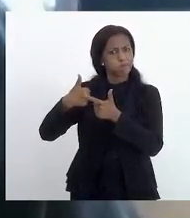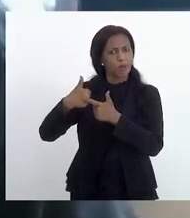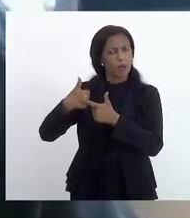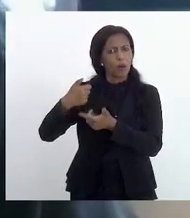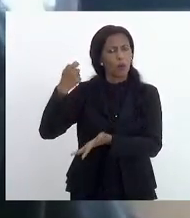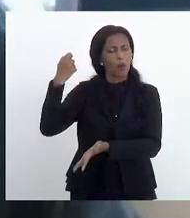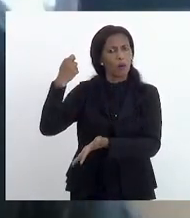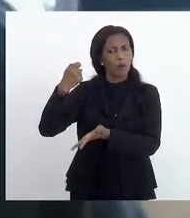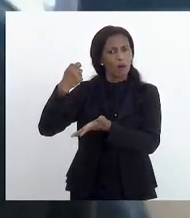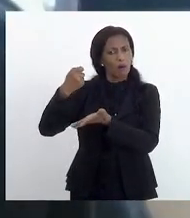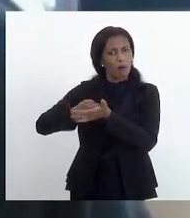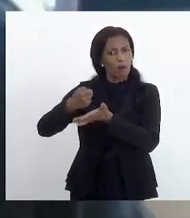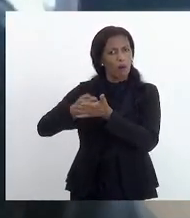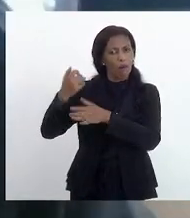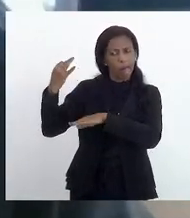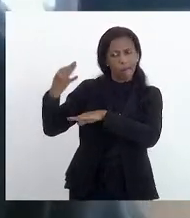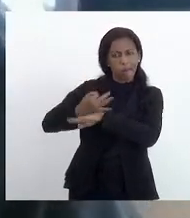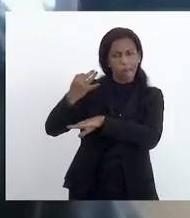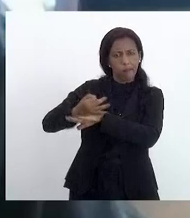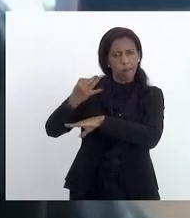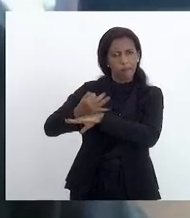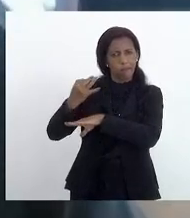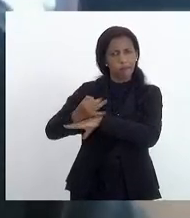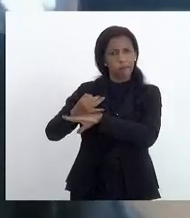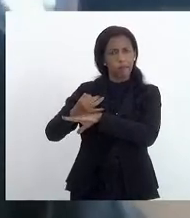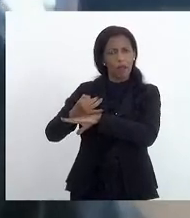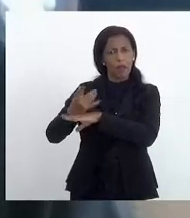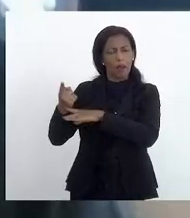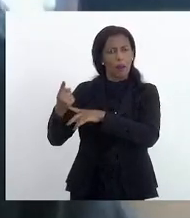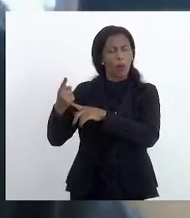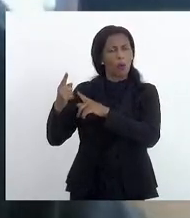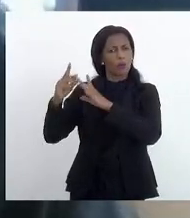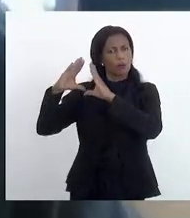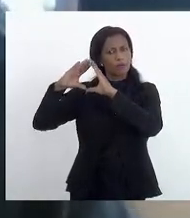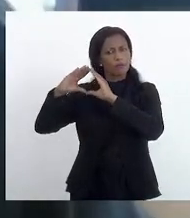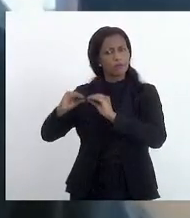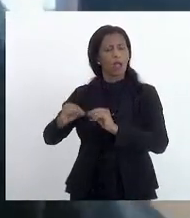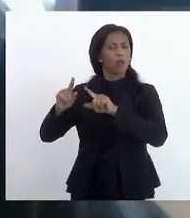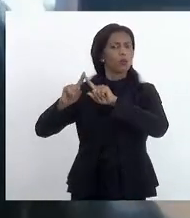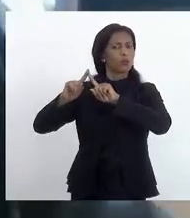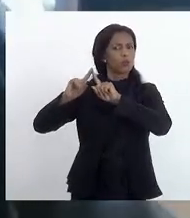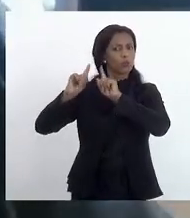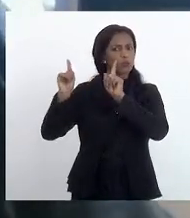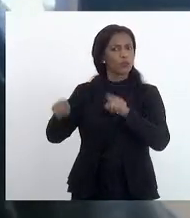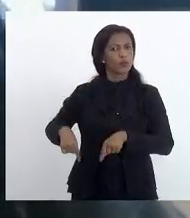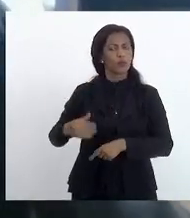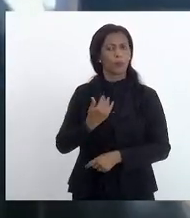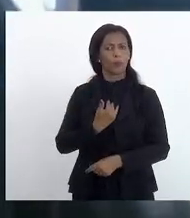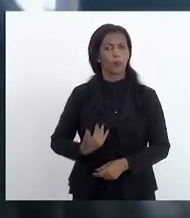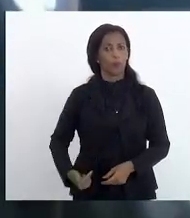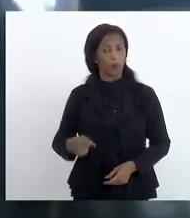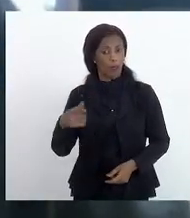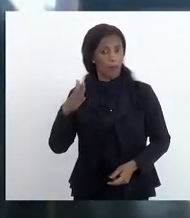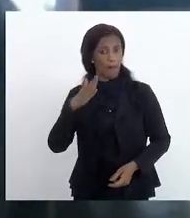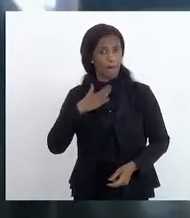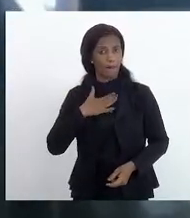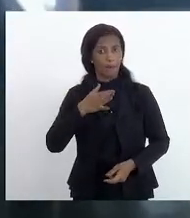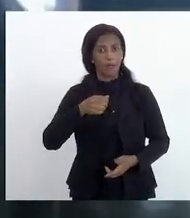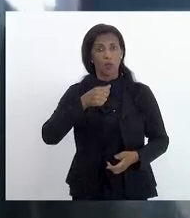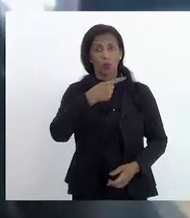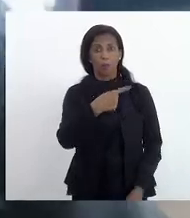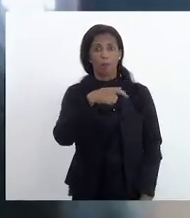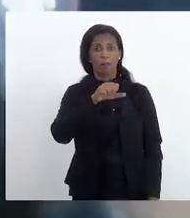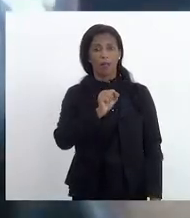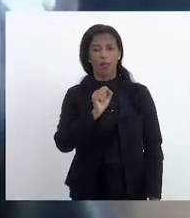de resistência contra o achatamento e o desvirtuamento do servidor e da função pública. Essa é a posição do